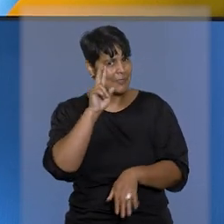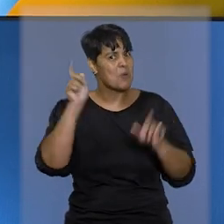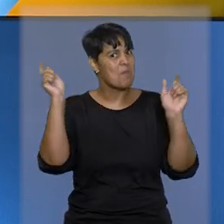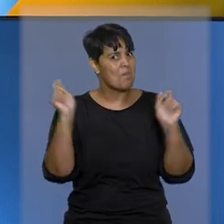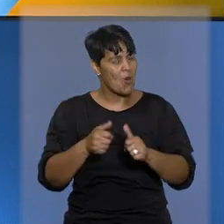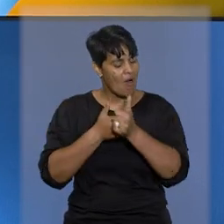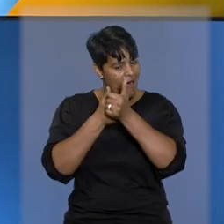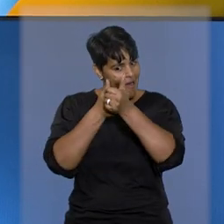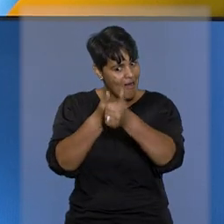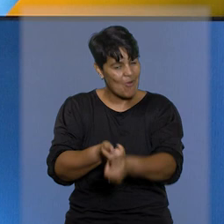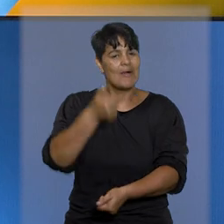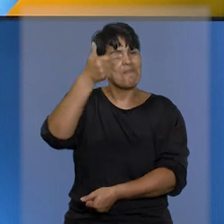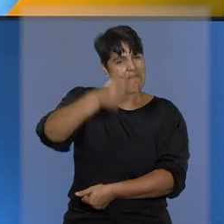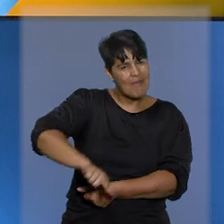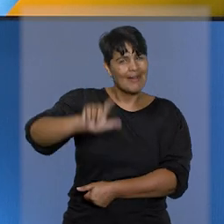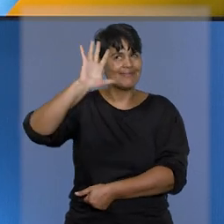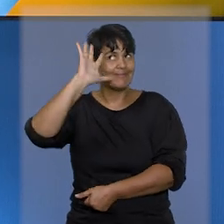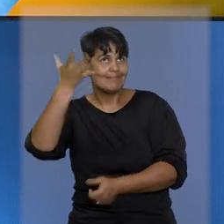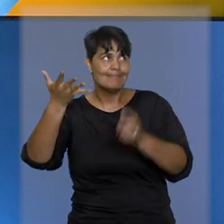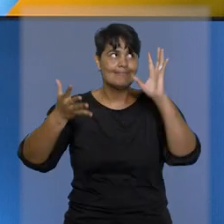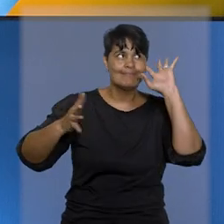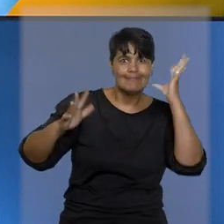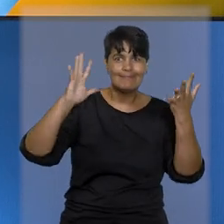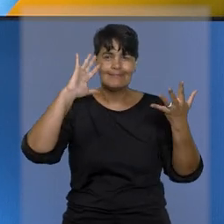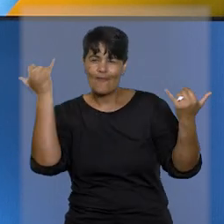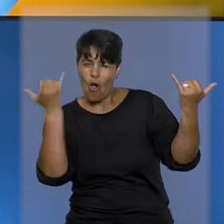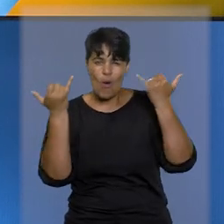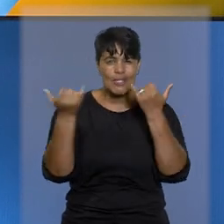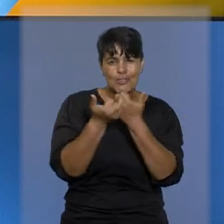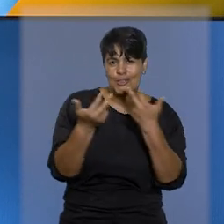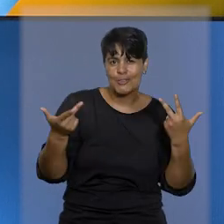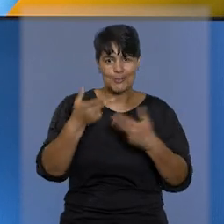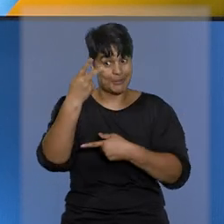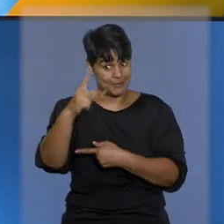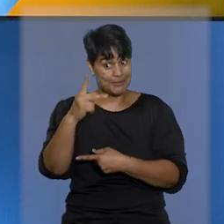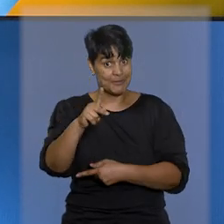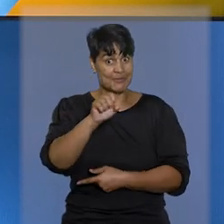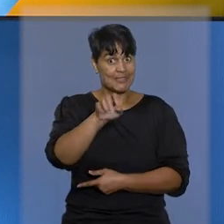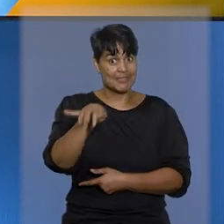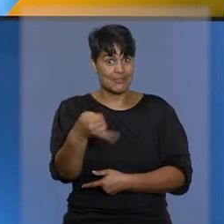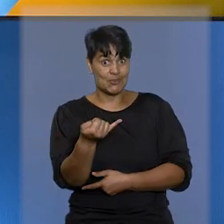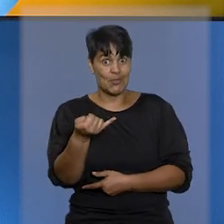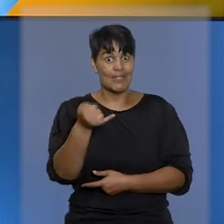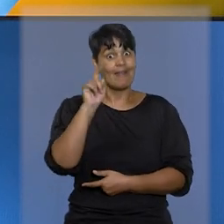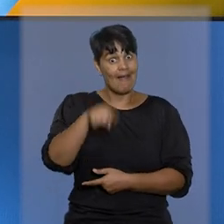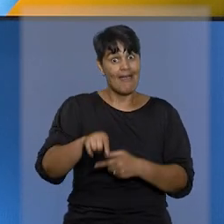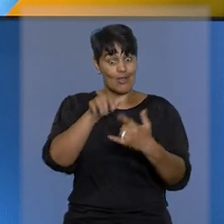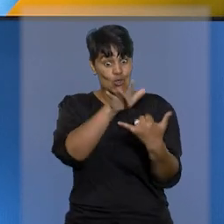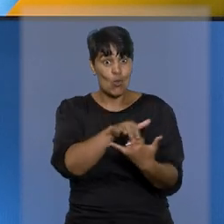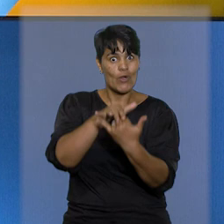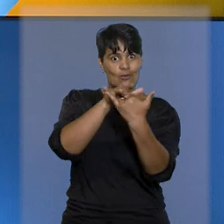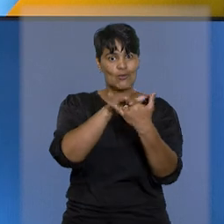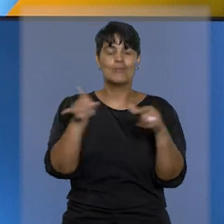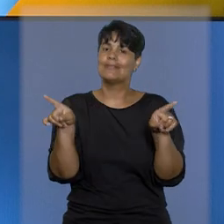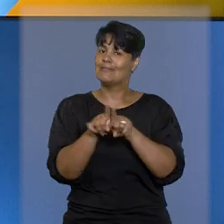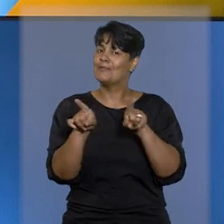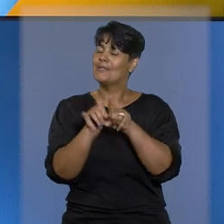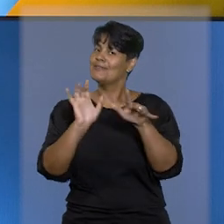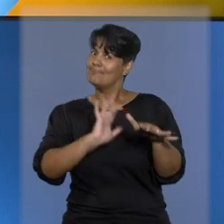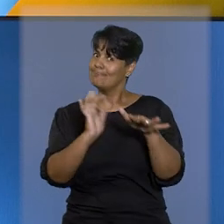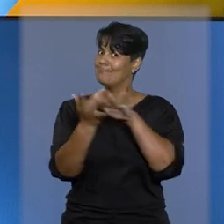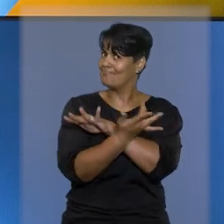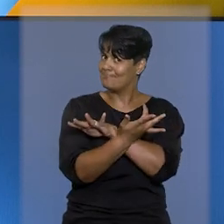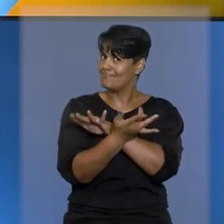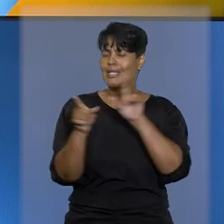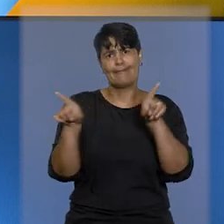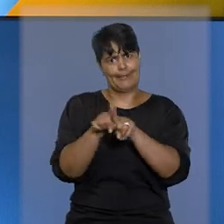você pode acompanhar outras decisões e informações do Tribunal da Cidadania no nosso canal do YouTube, nas redes